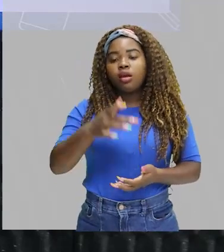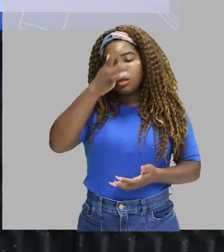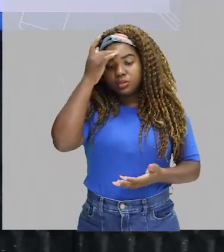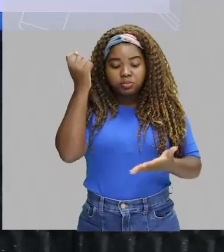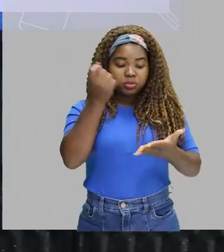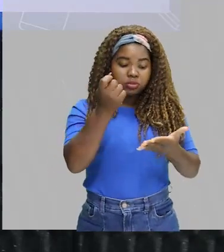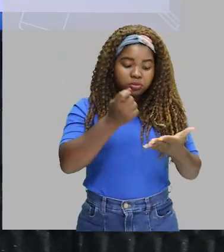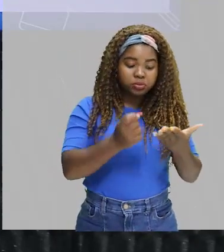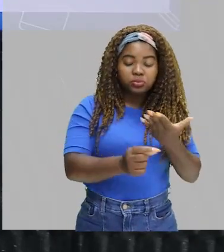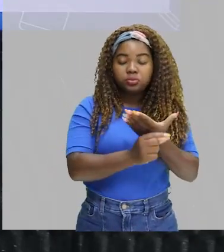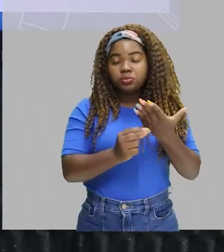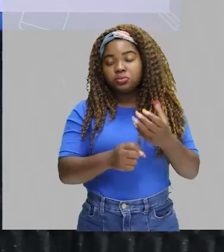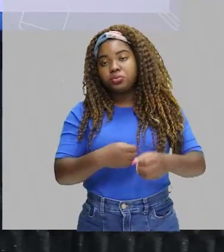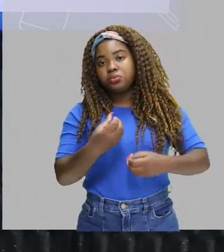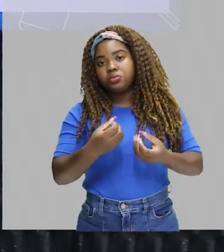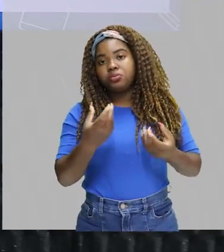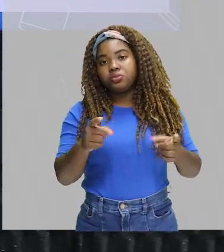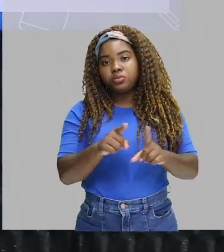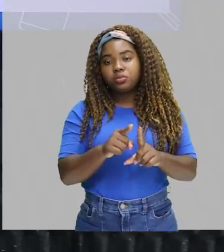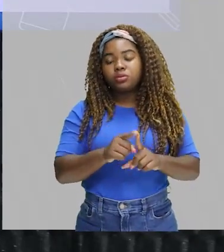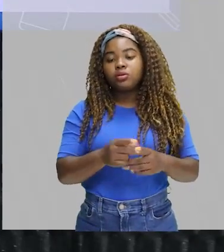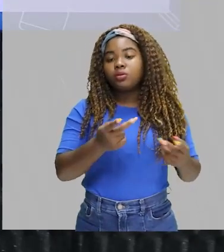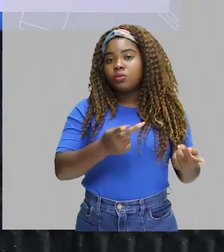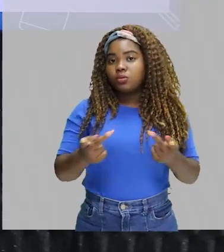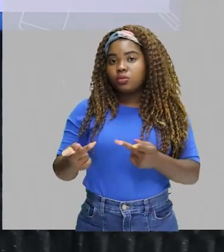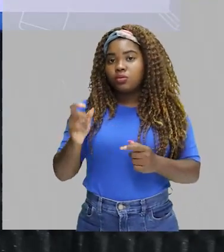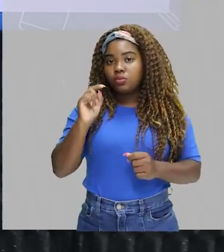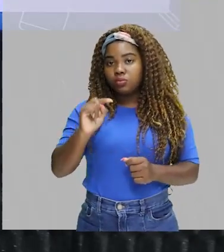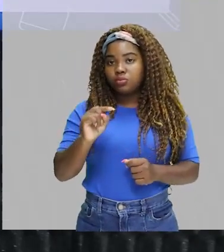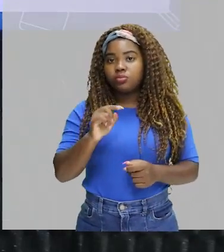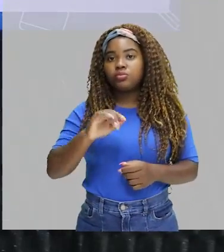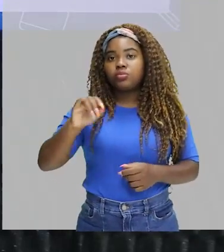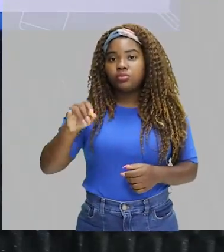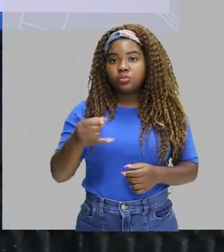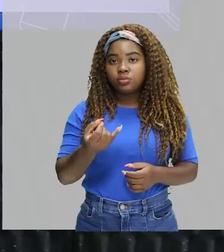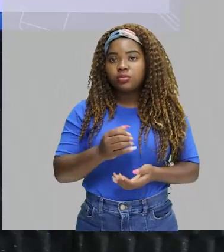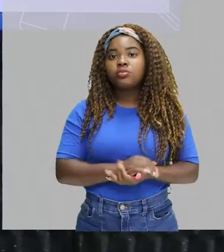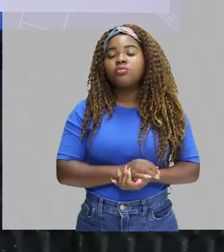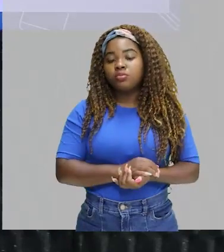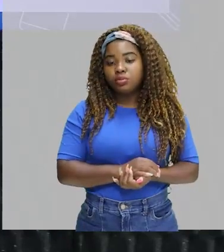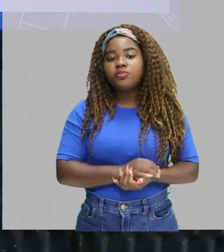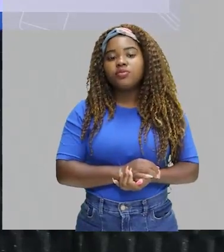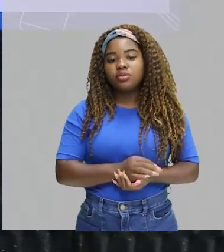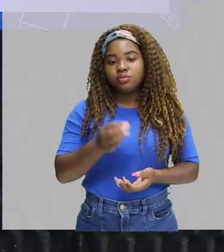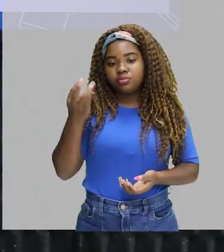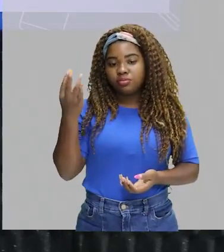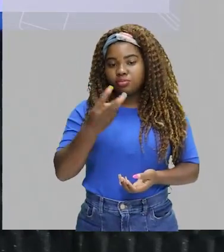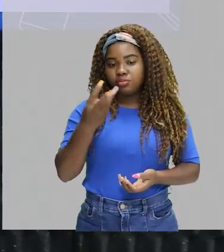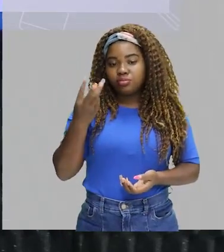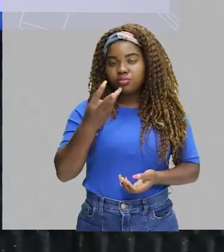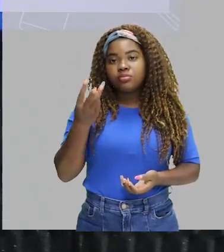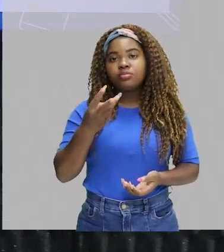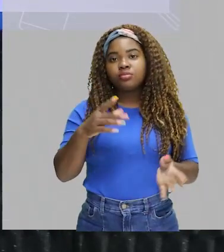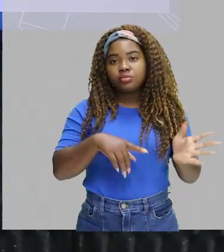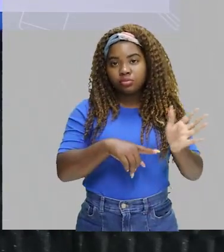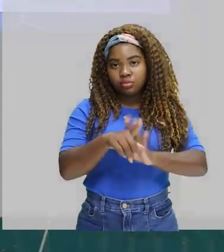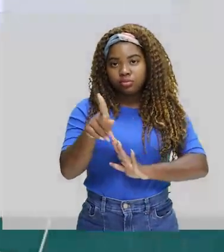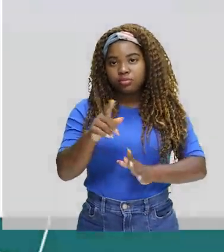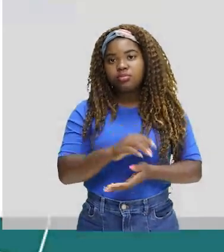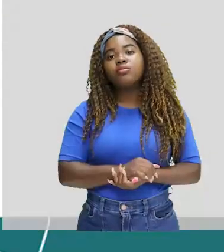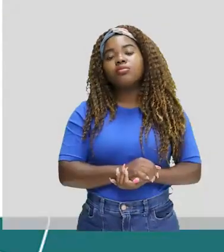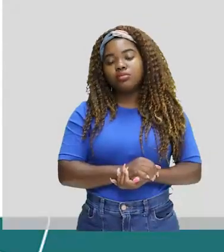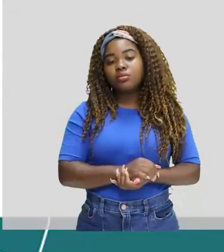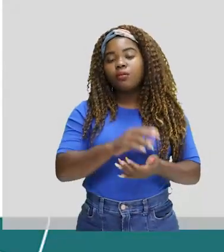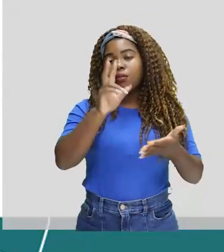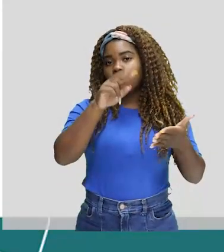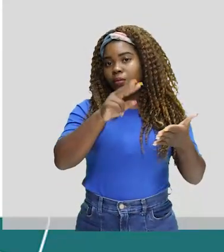muitos gostam dela, ok? Então eu te convido aí, olha, mais uma vez a fazer uma questão sobre esta teoria ética que é tão